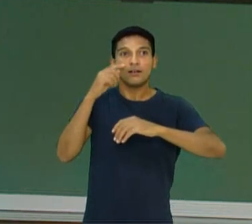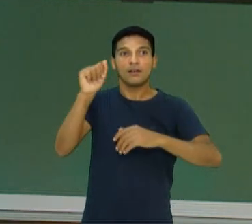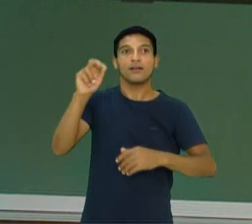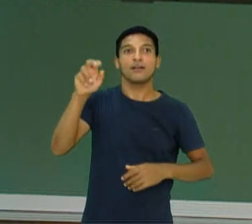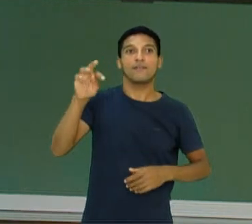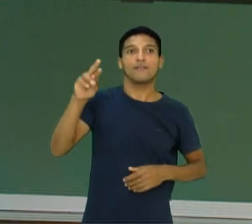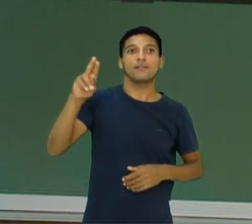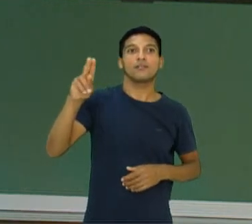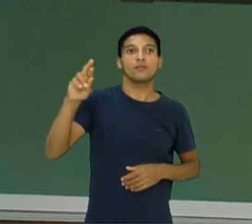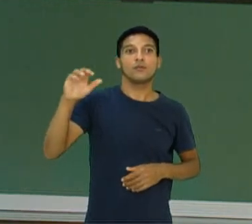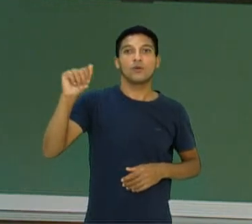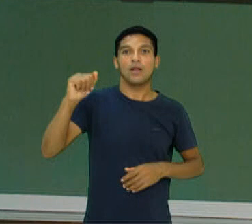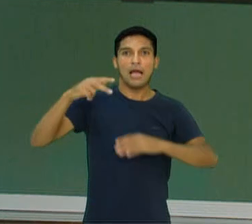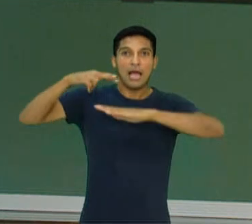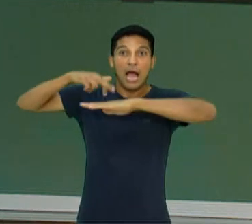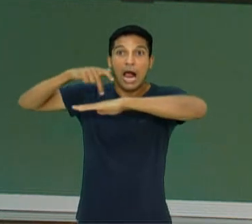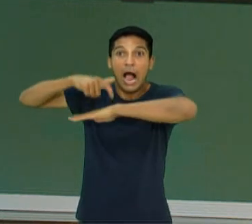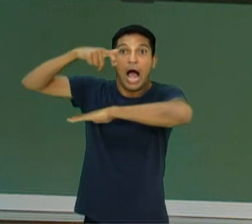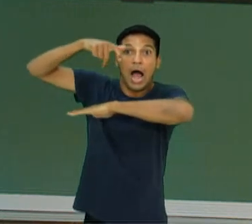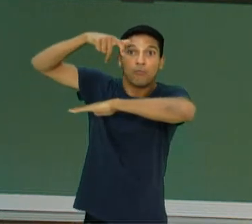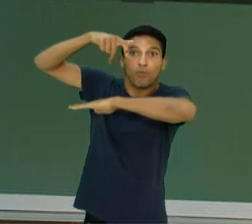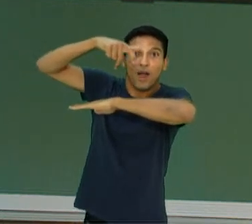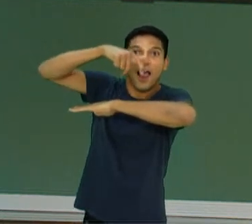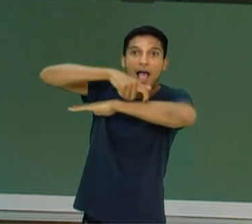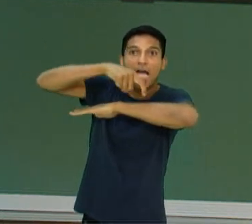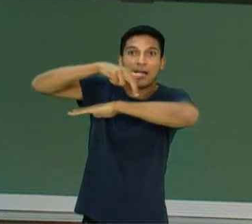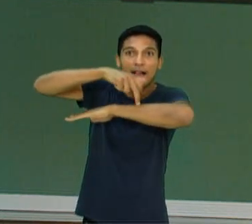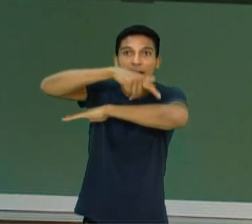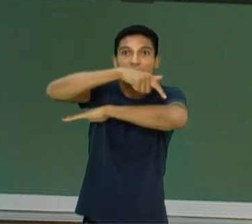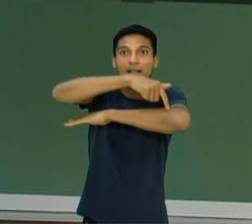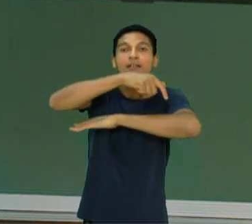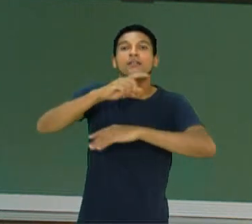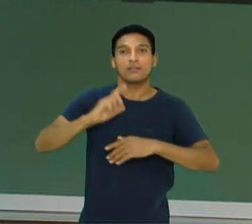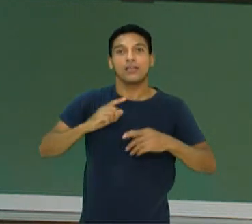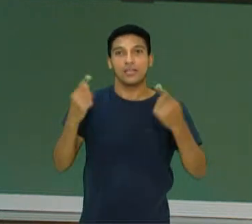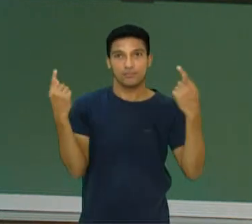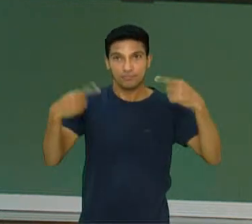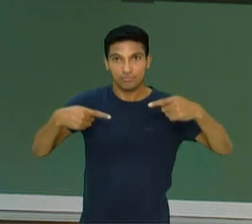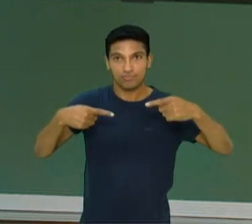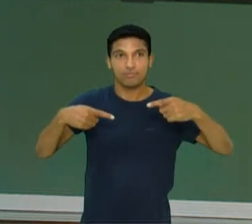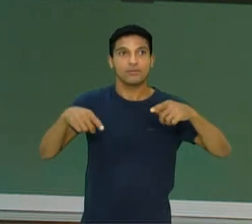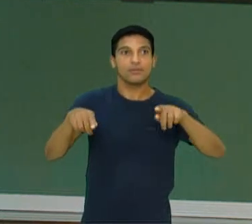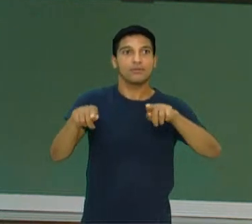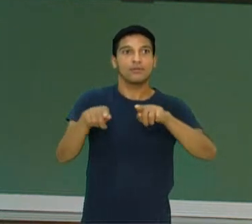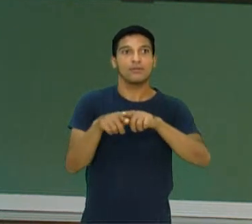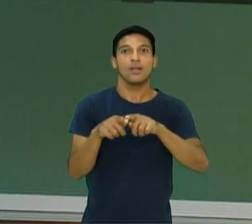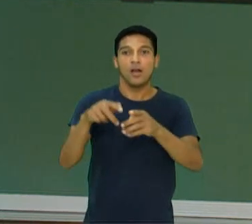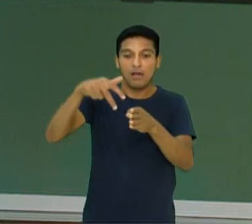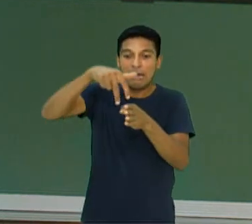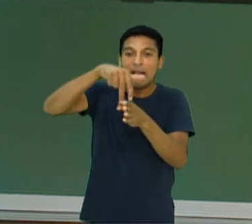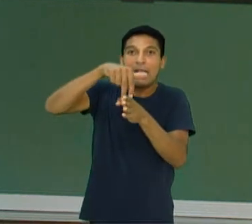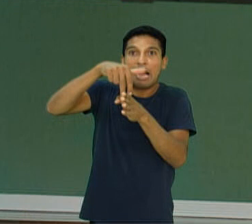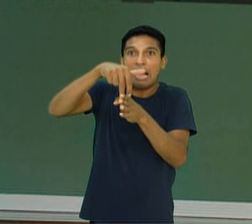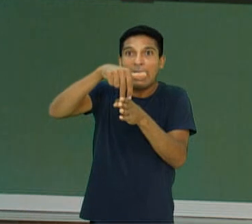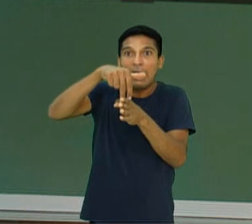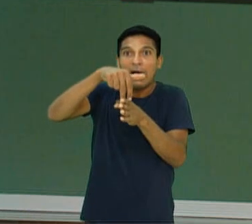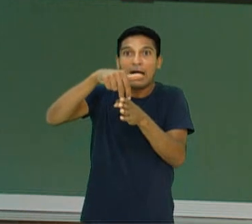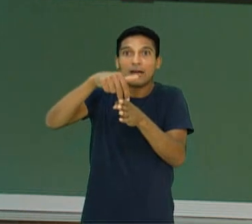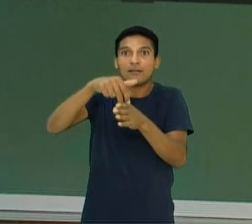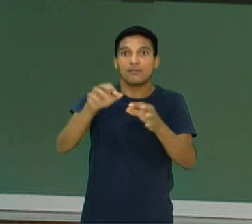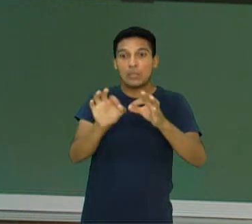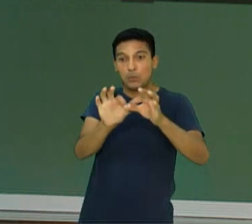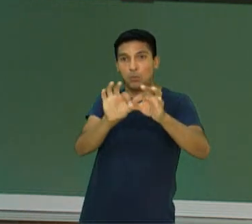que às vezes podem ser um esporte, uma competição esportiva, mas também podem ter um caráter